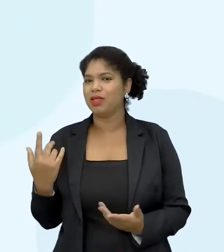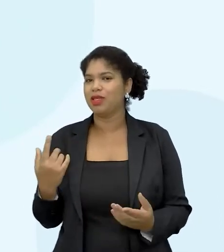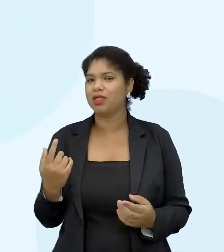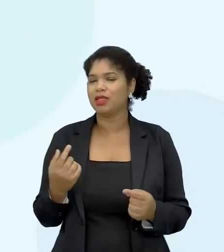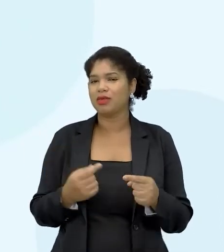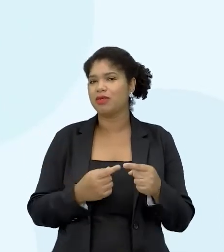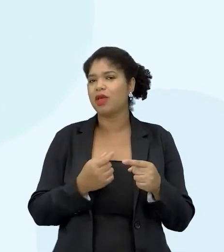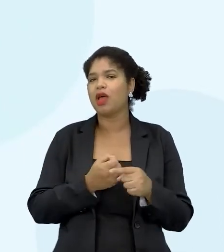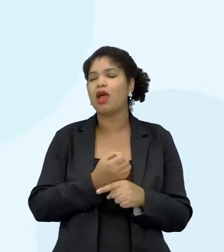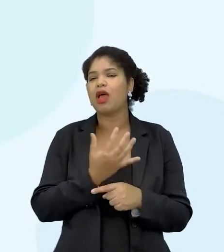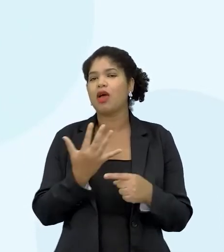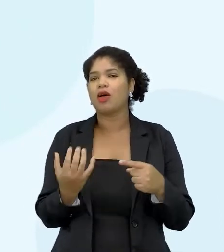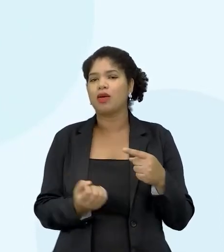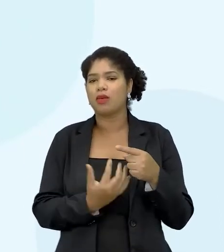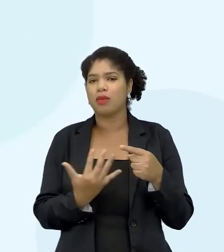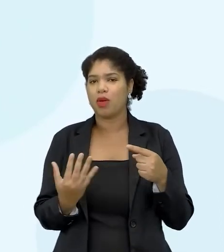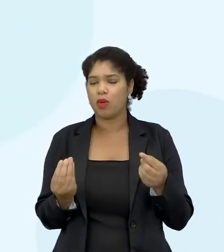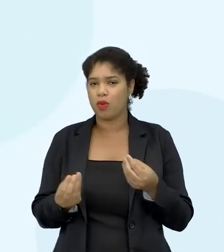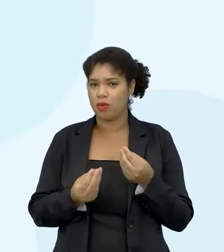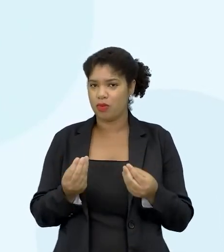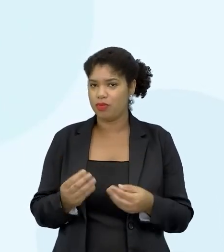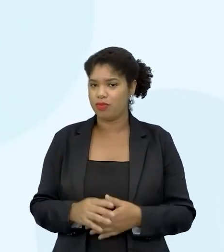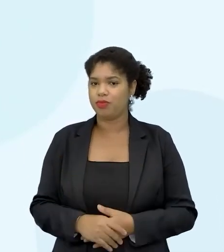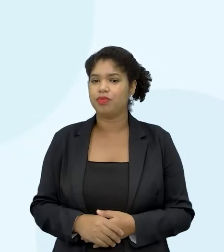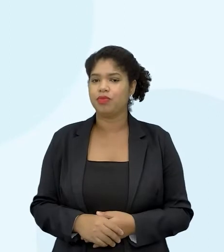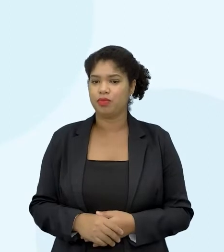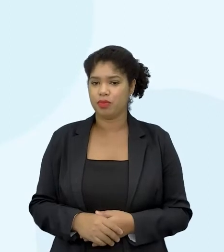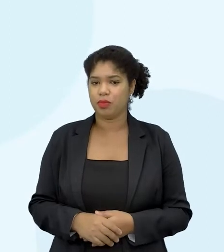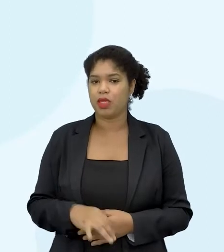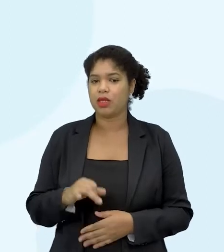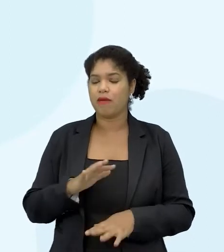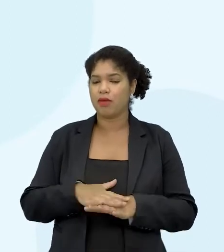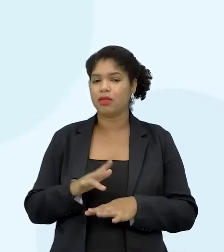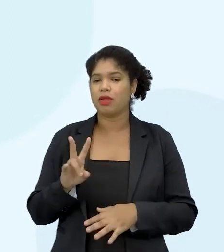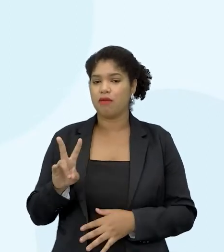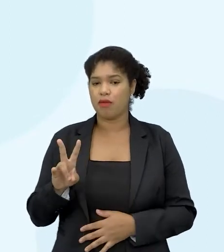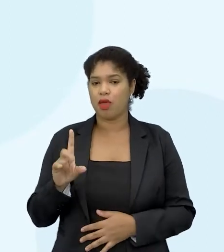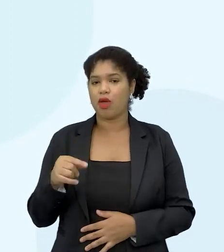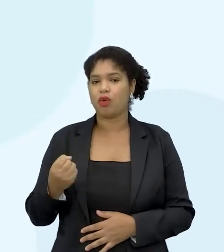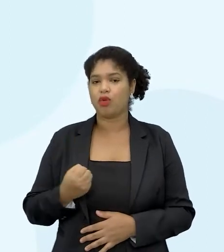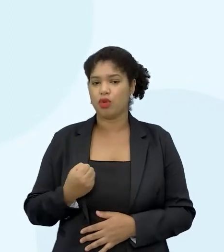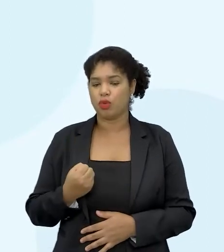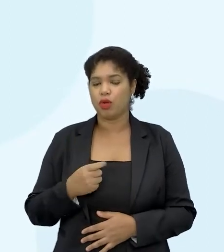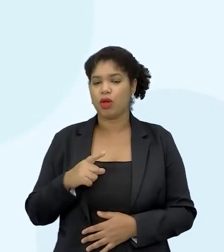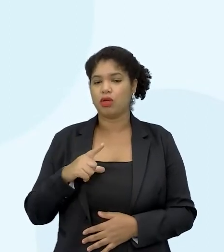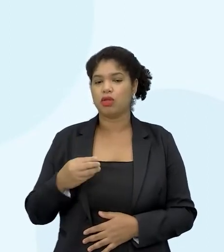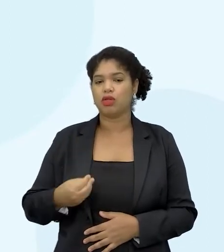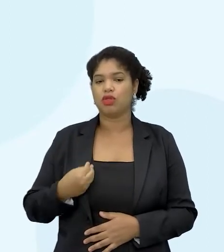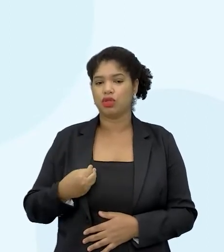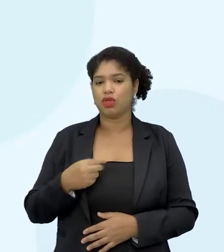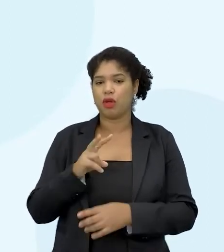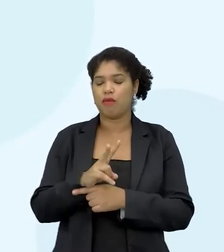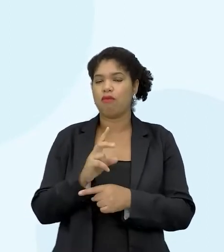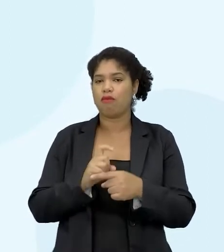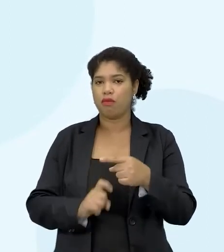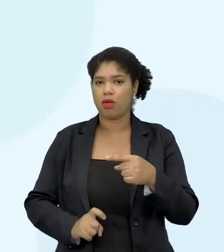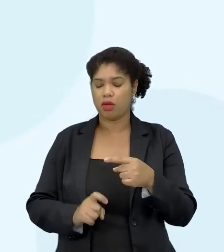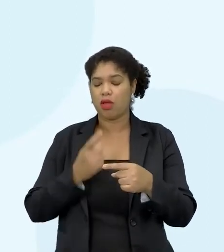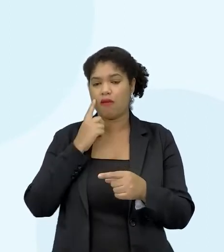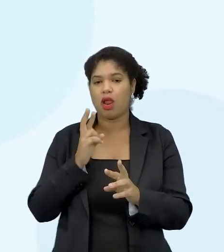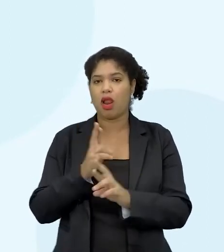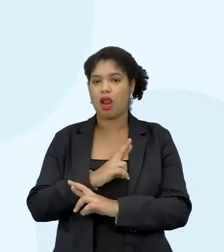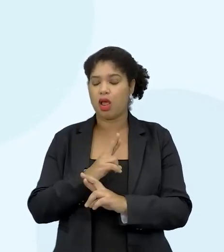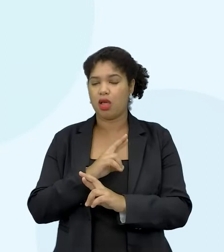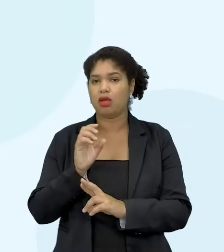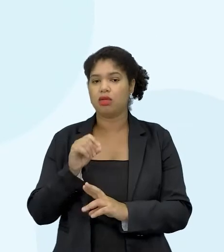essa relação? Se você chamar o valor de venda de V, pelo número de camisetas que já foi dado por X, ó, a relação você